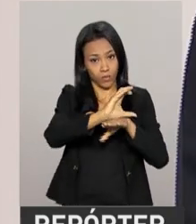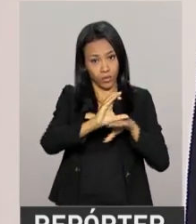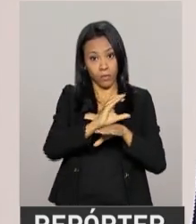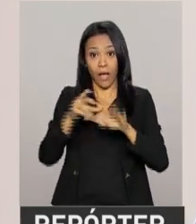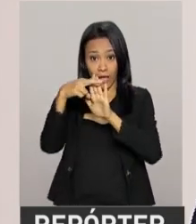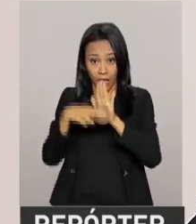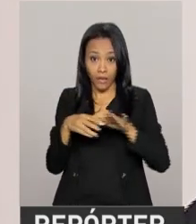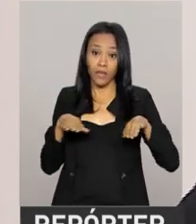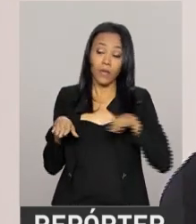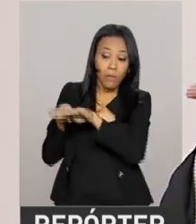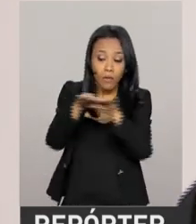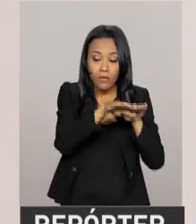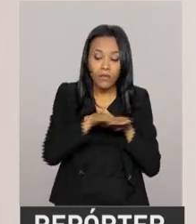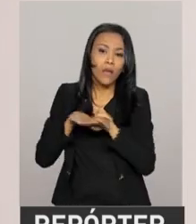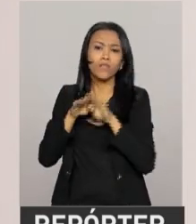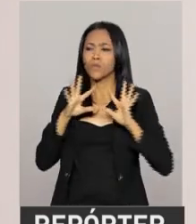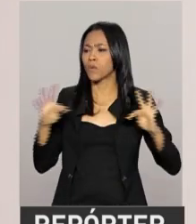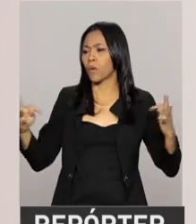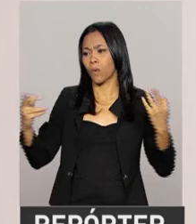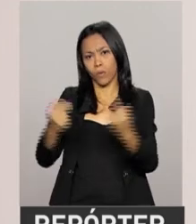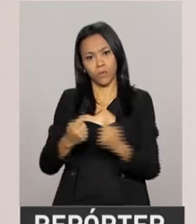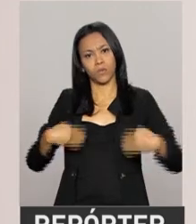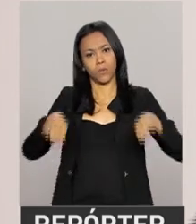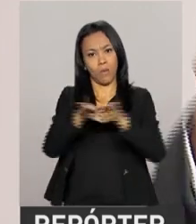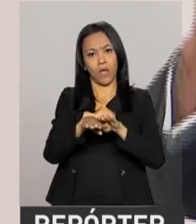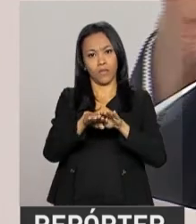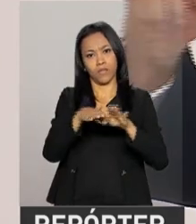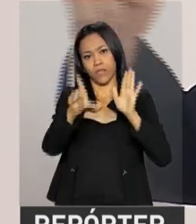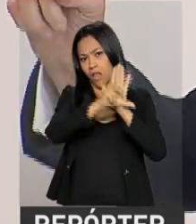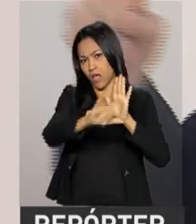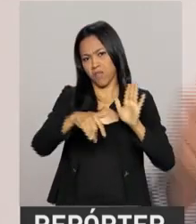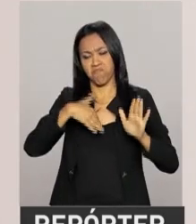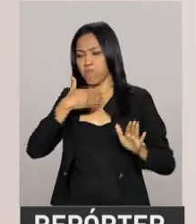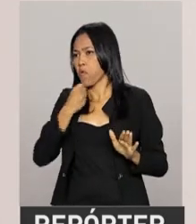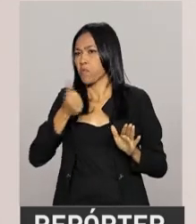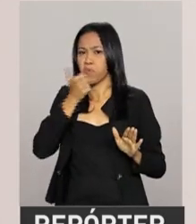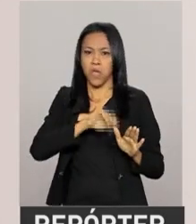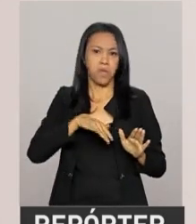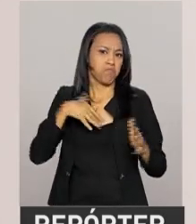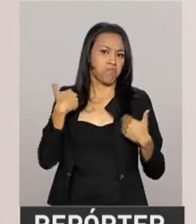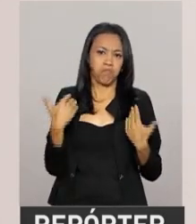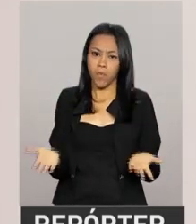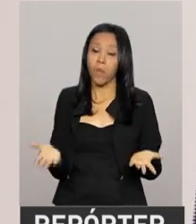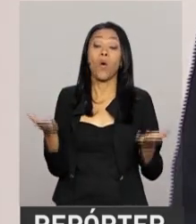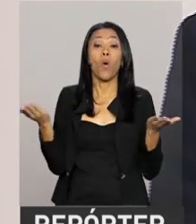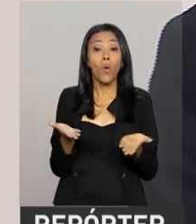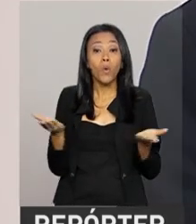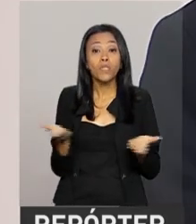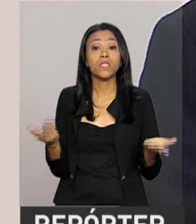que estava sendo formulada todos são iguais perante a lei sem distinção de sexo raça etc hoje não hoje a regra